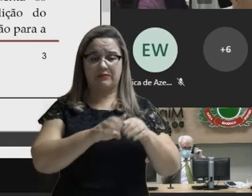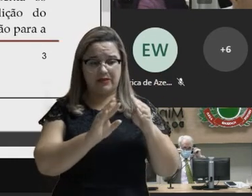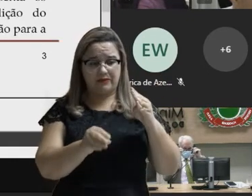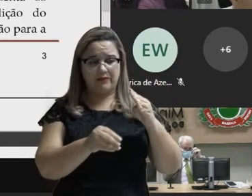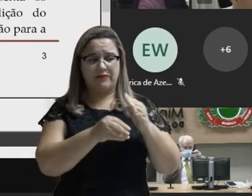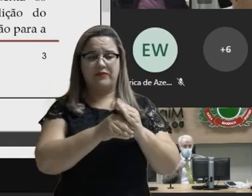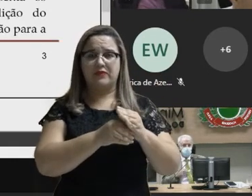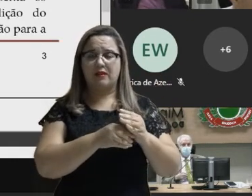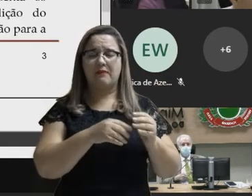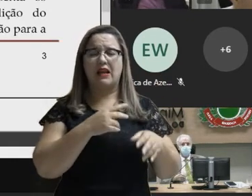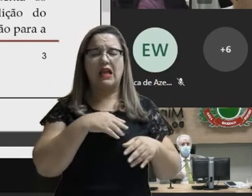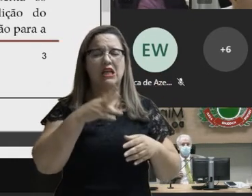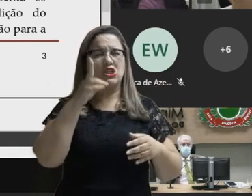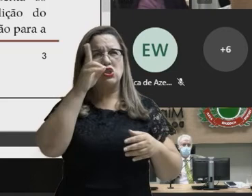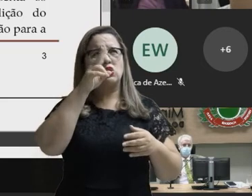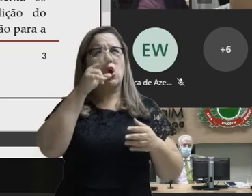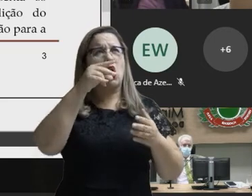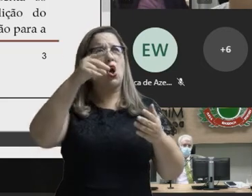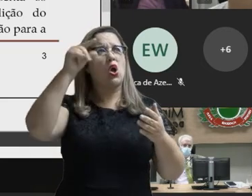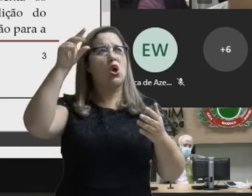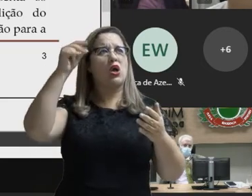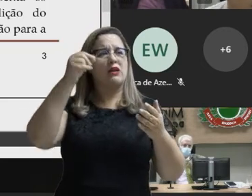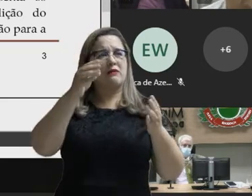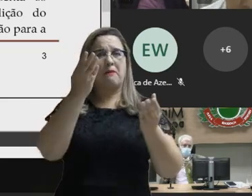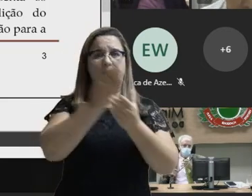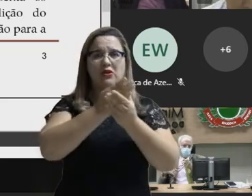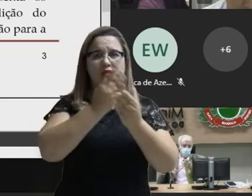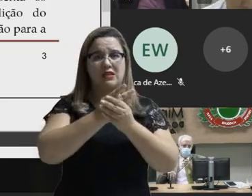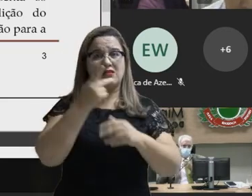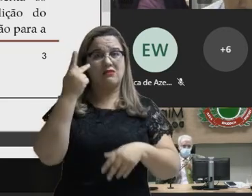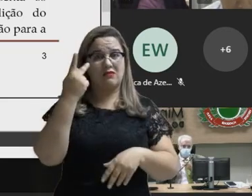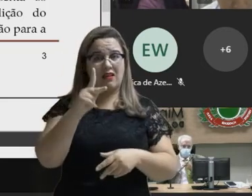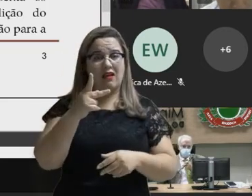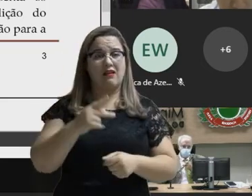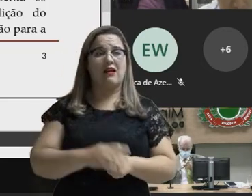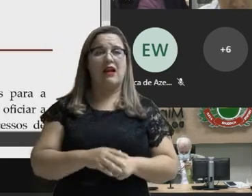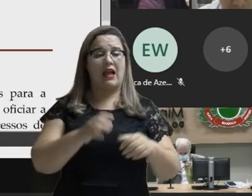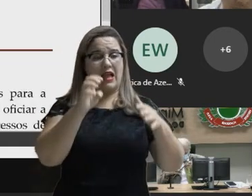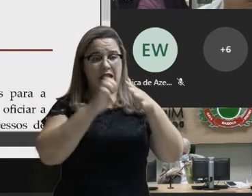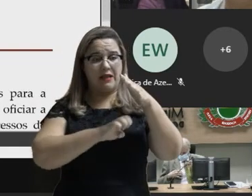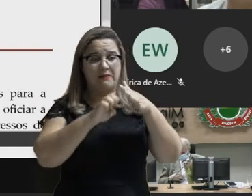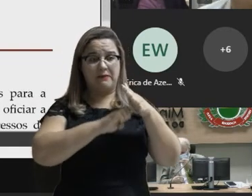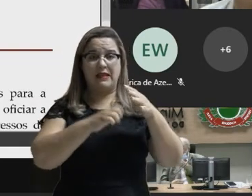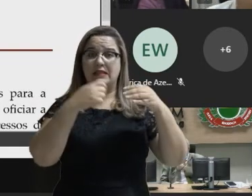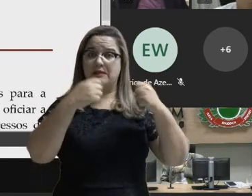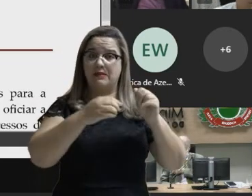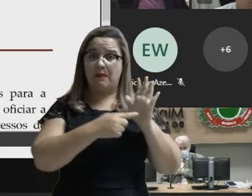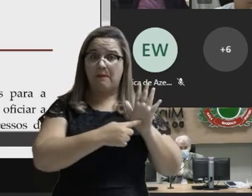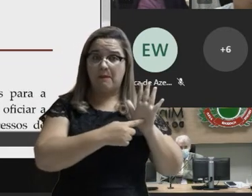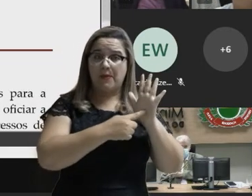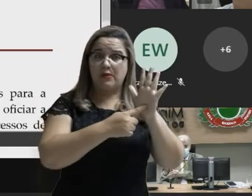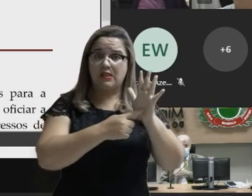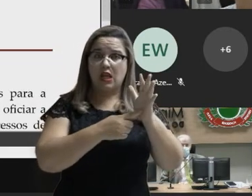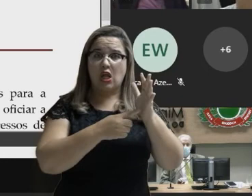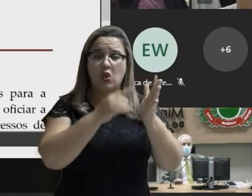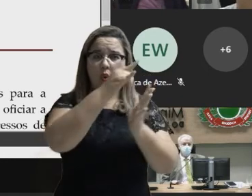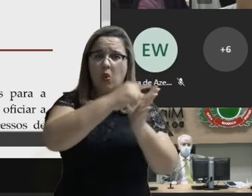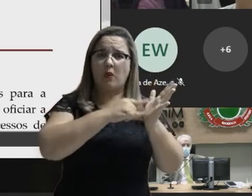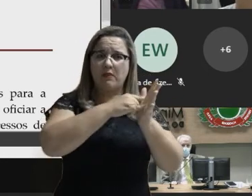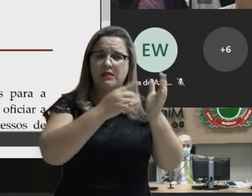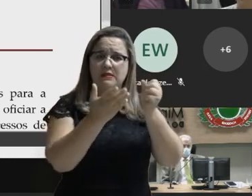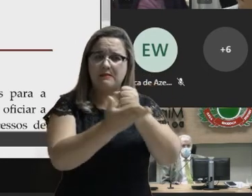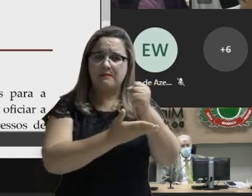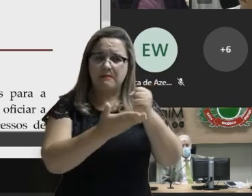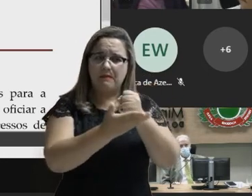pelo histórico dos processos que também está na SEMA, a empresa somente apresenta os documentos básicos para iniciar o procedimento